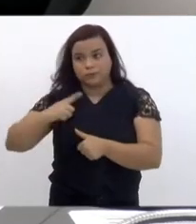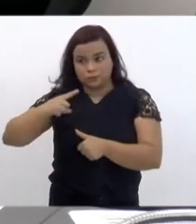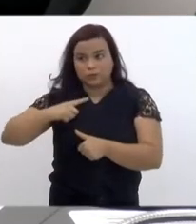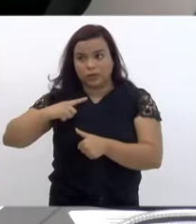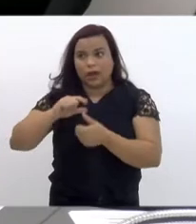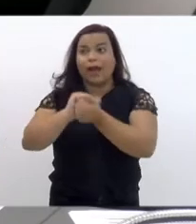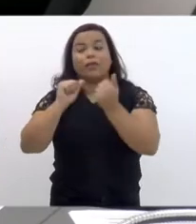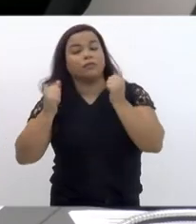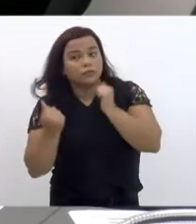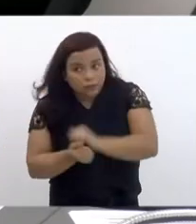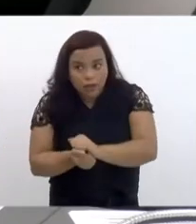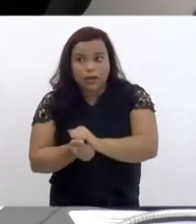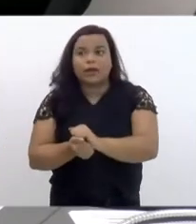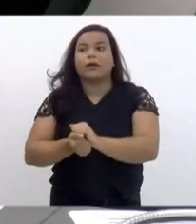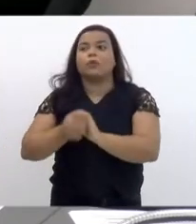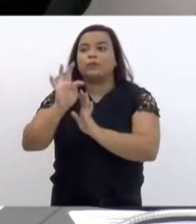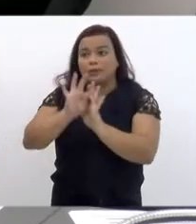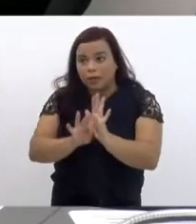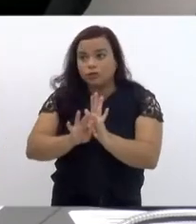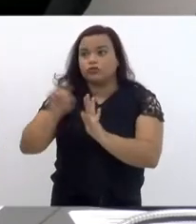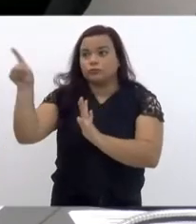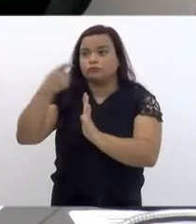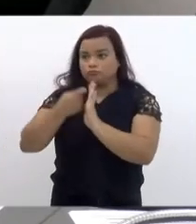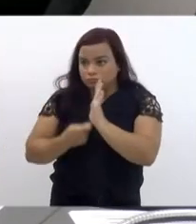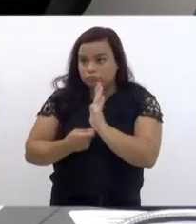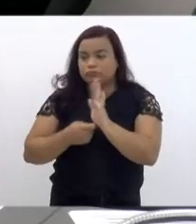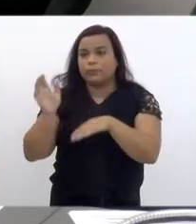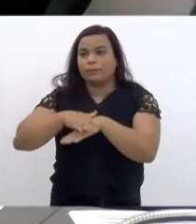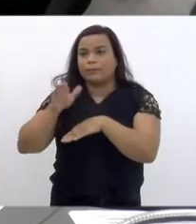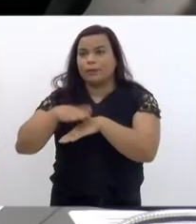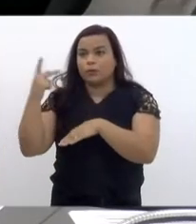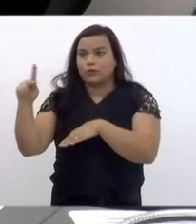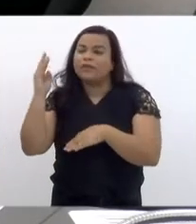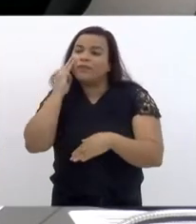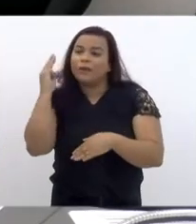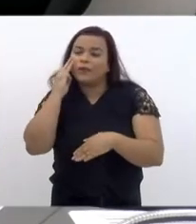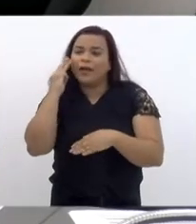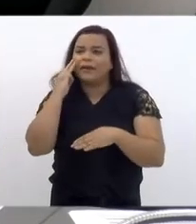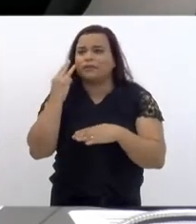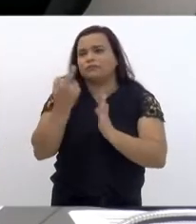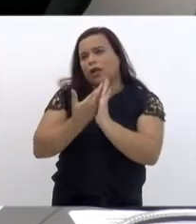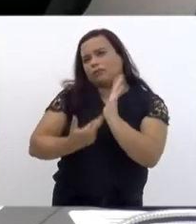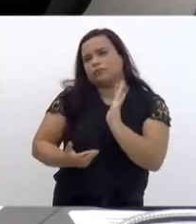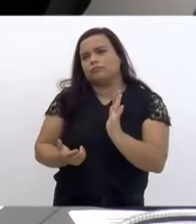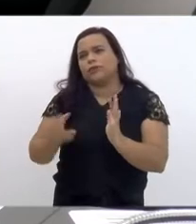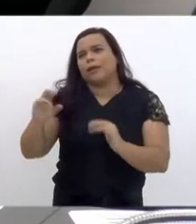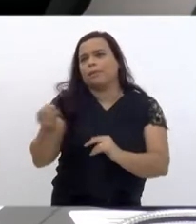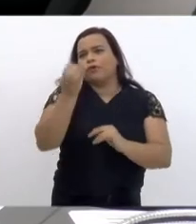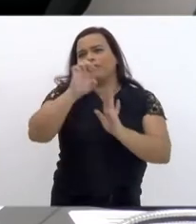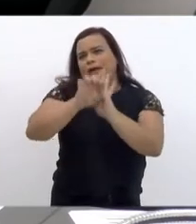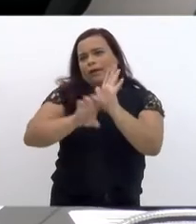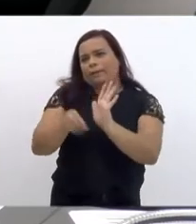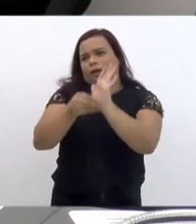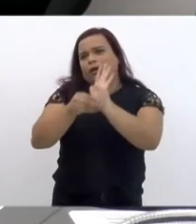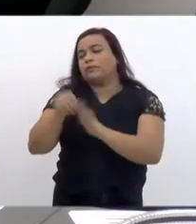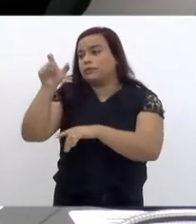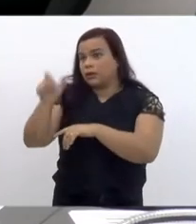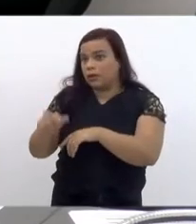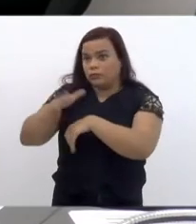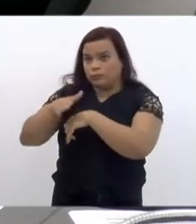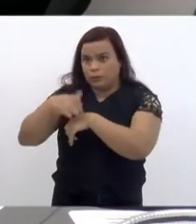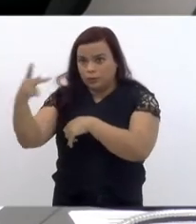texto com a redação que o deputado Valdec der. Porque aí aproveita a minha emenda e ele estabelece as duas